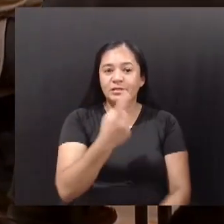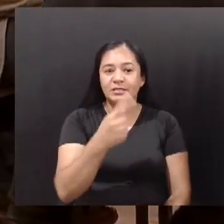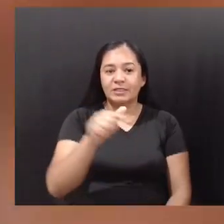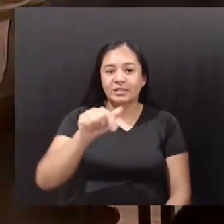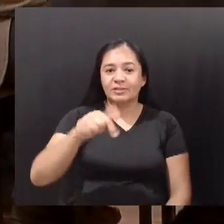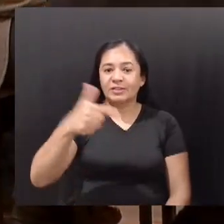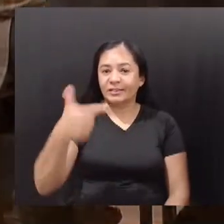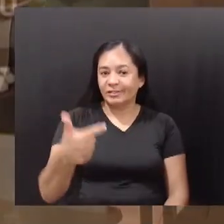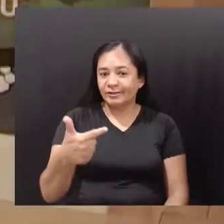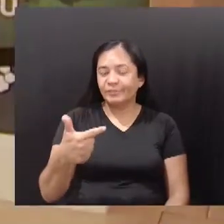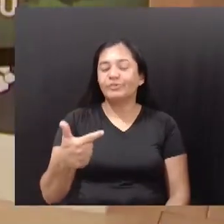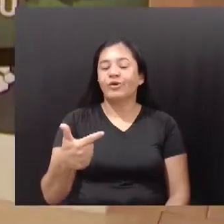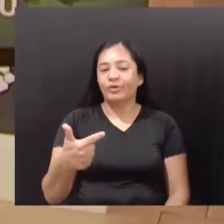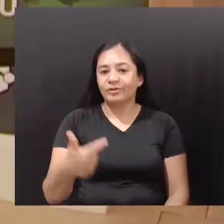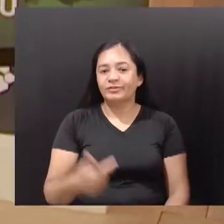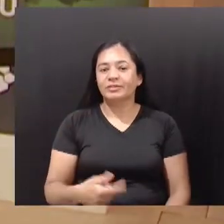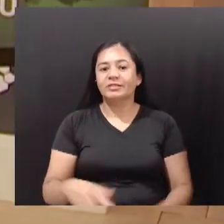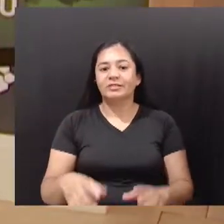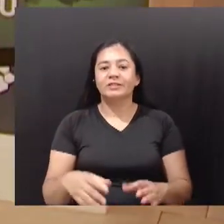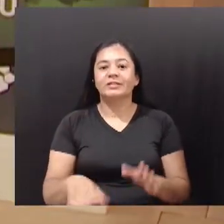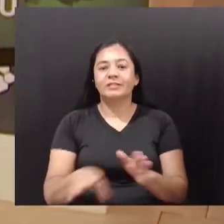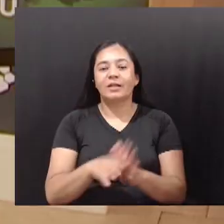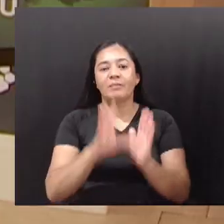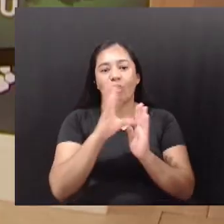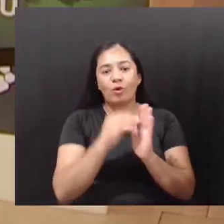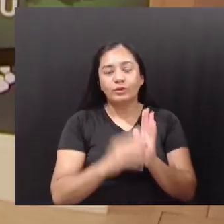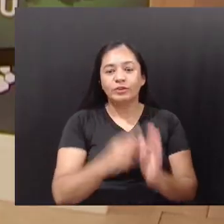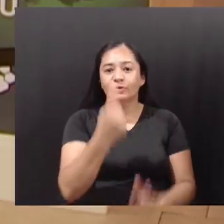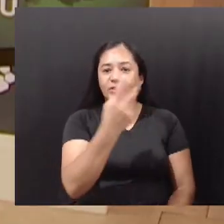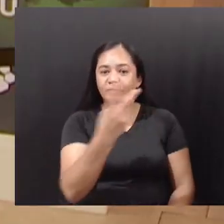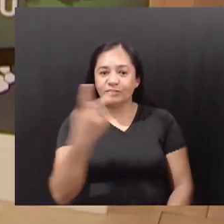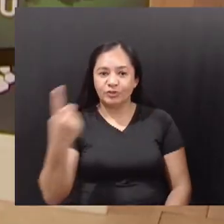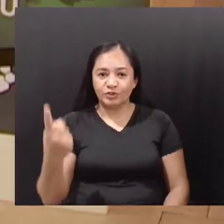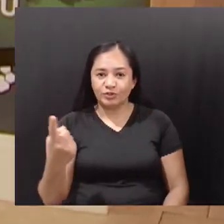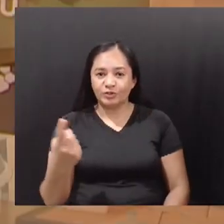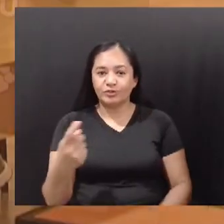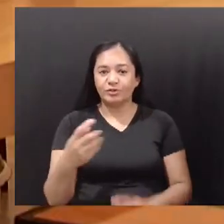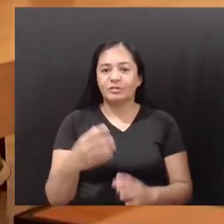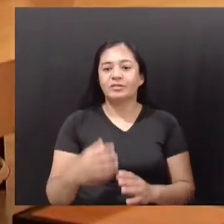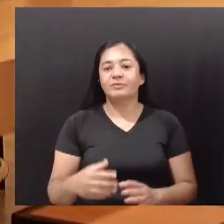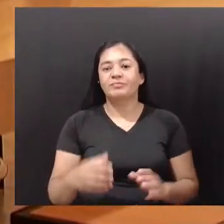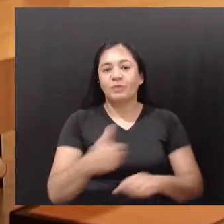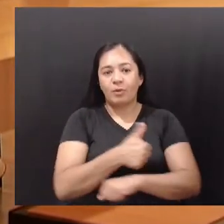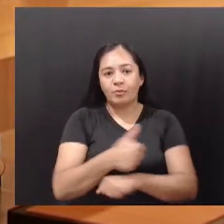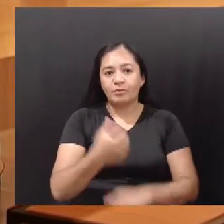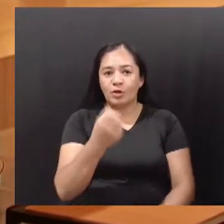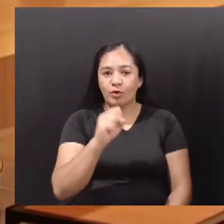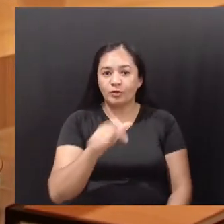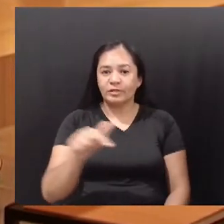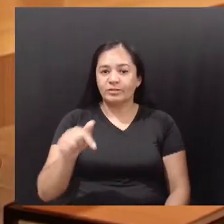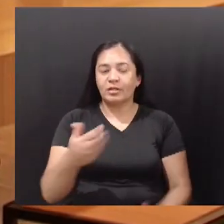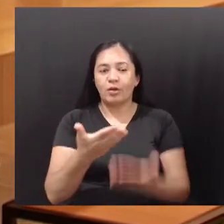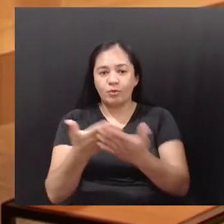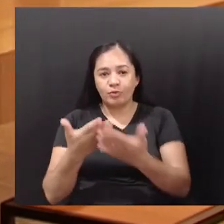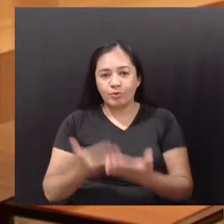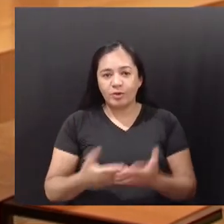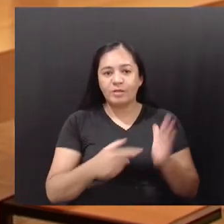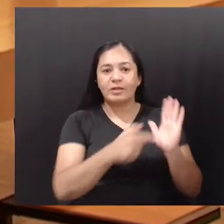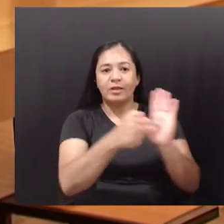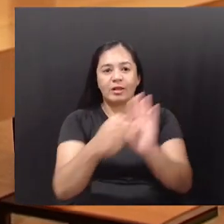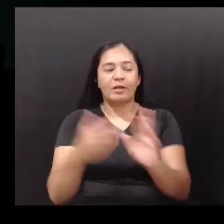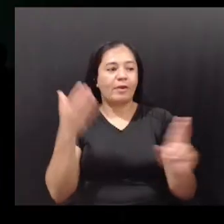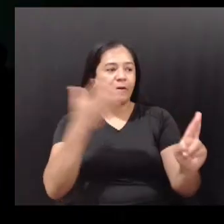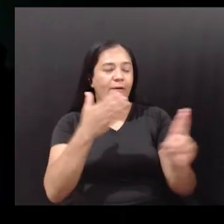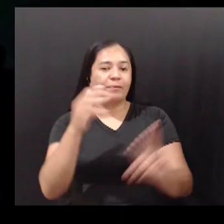e 121 conteúdos submetidos por 87 profissionais, estudantes e representantes de organizações